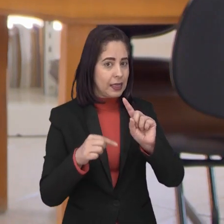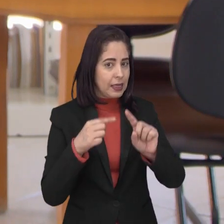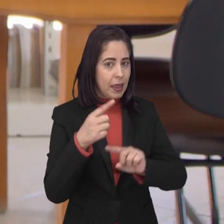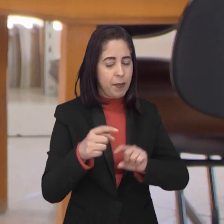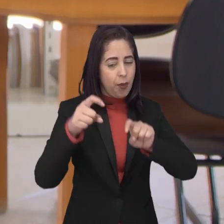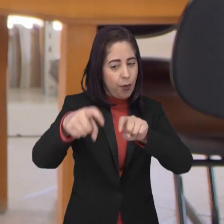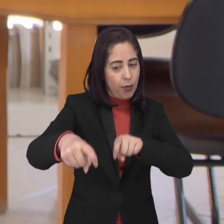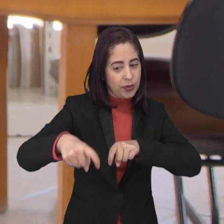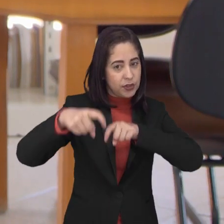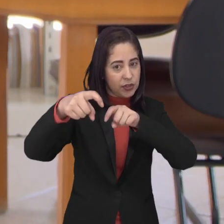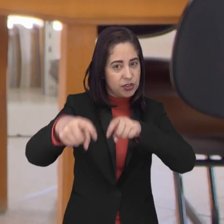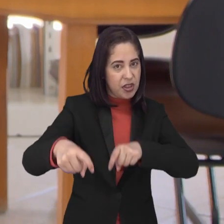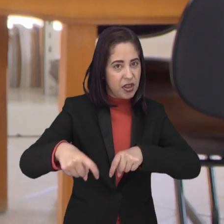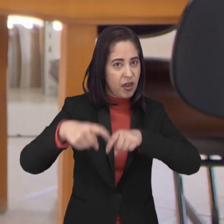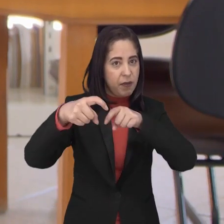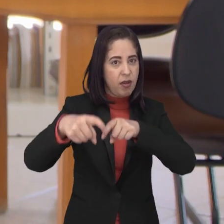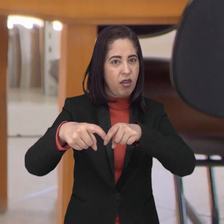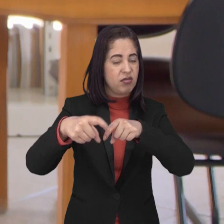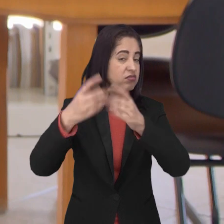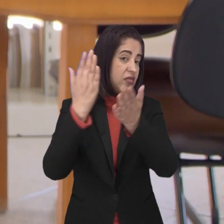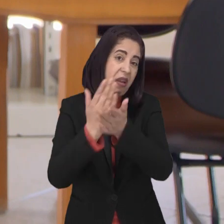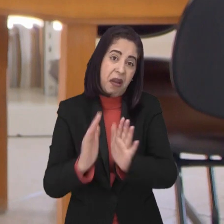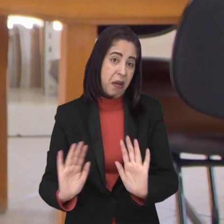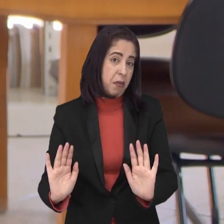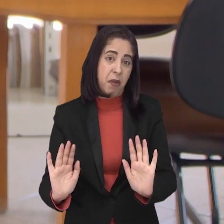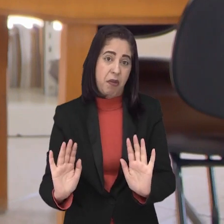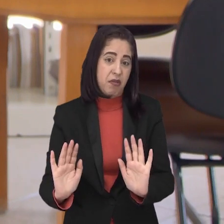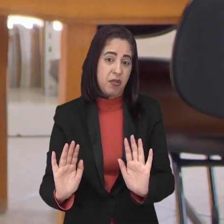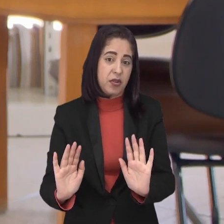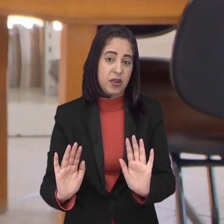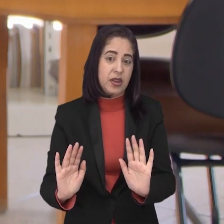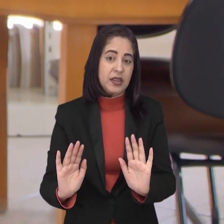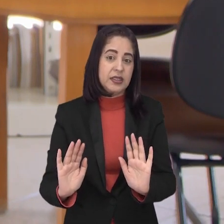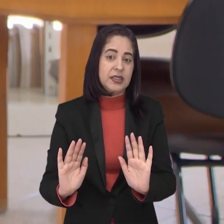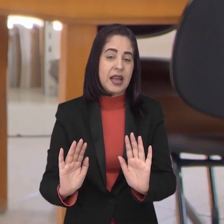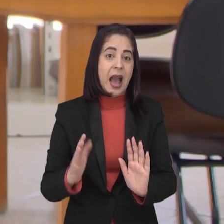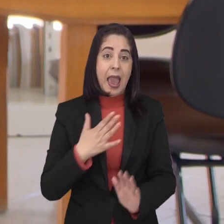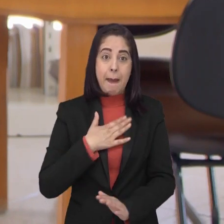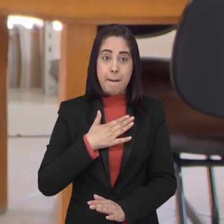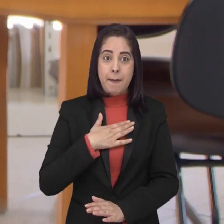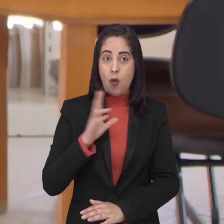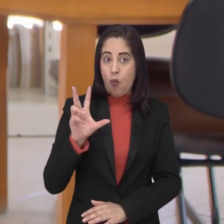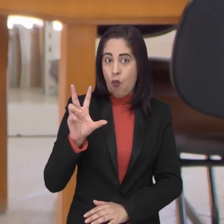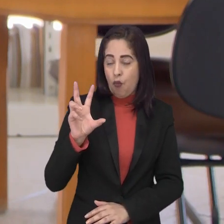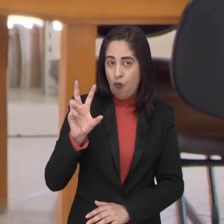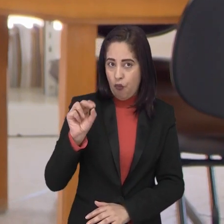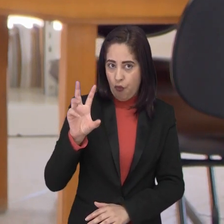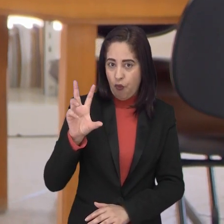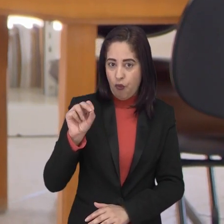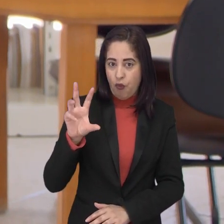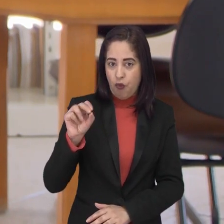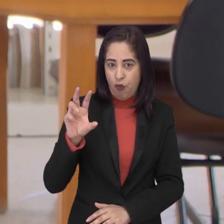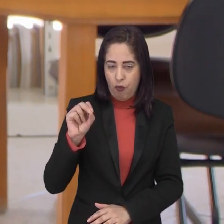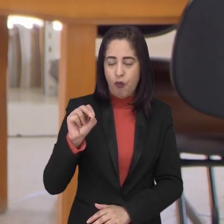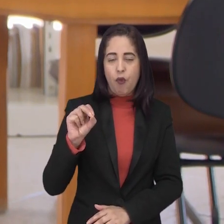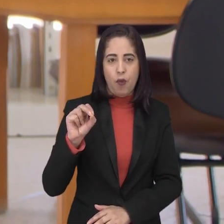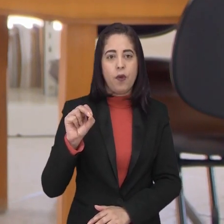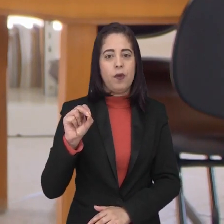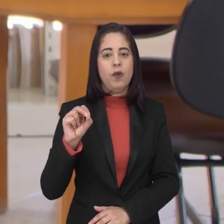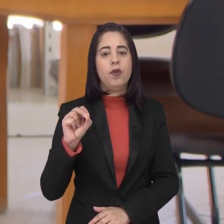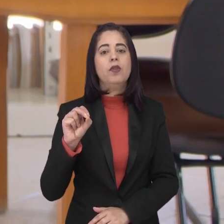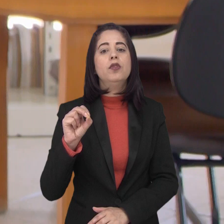a lavoura de café desapareceu, passou para meu avô, o Aníbal